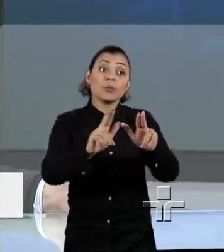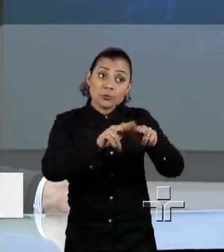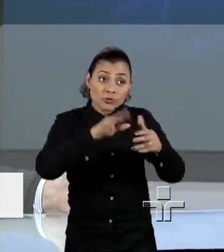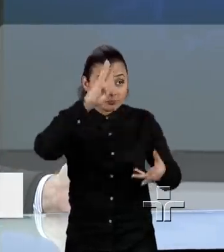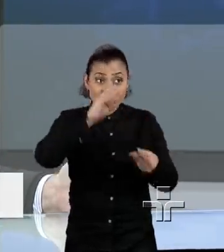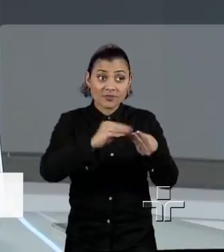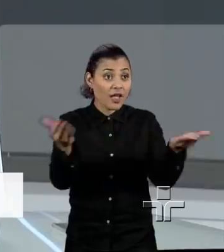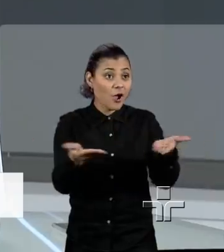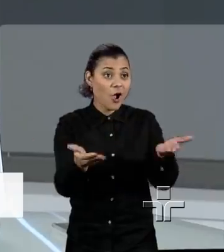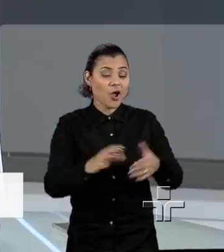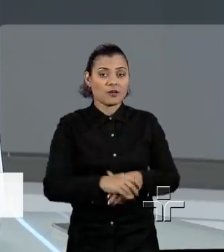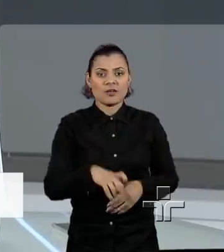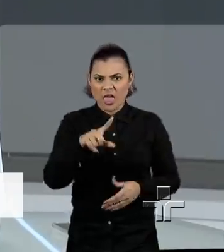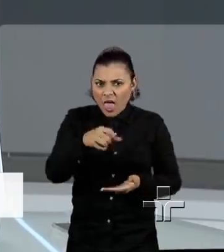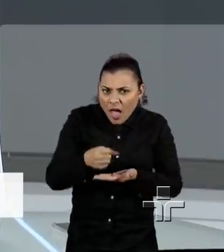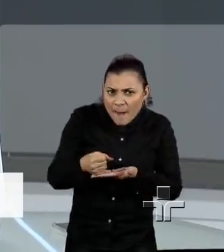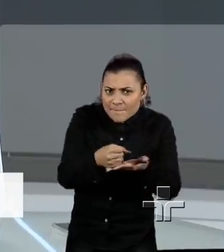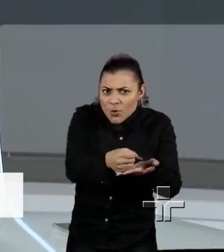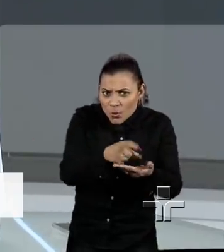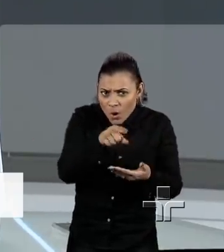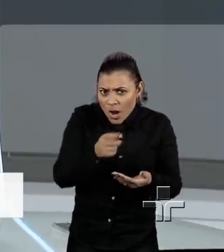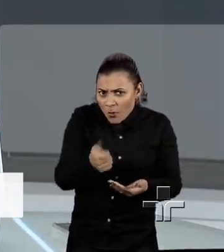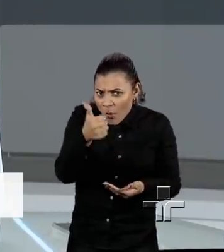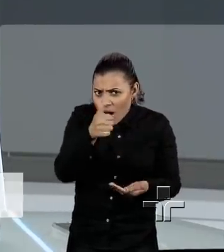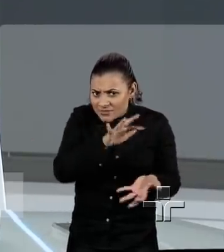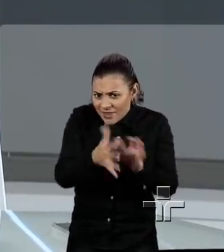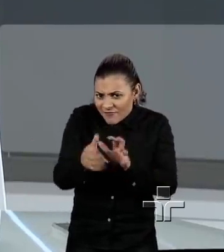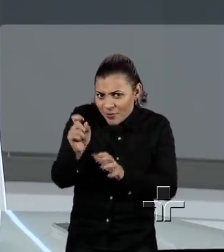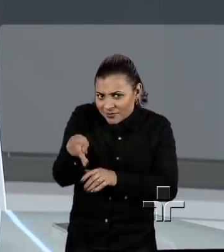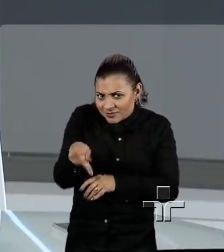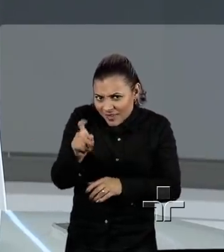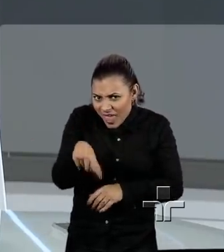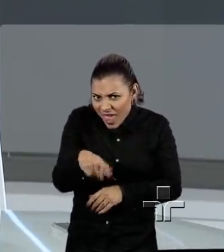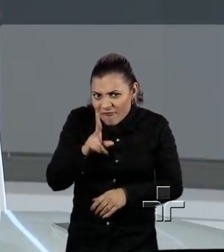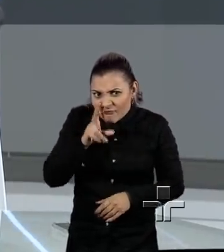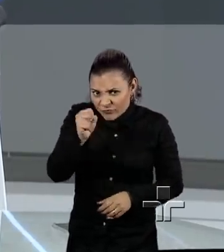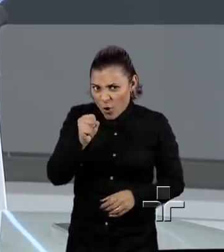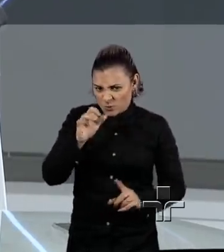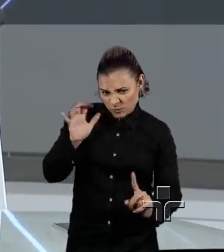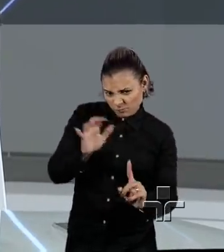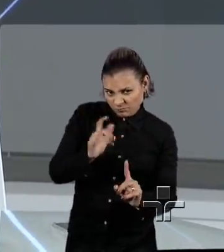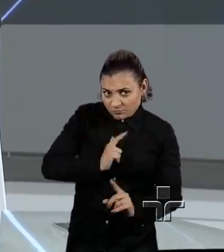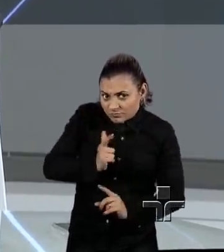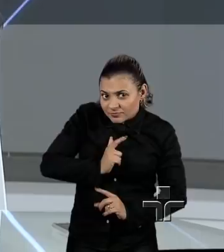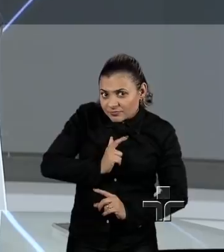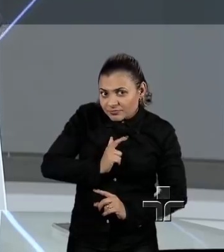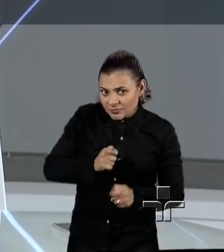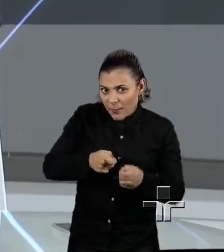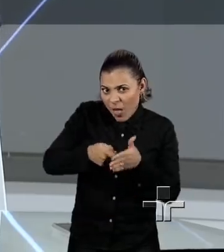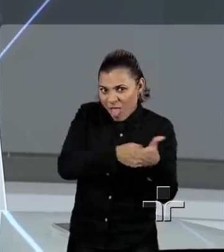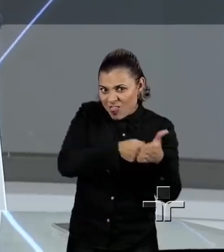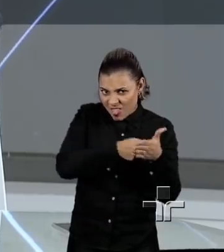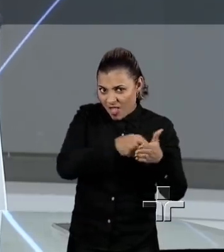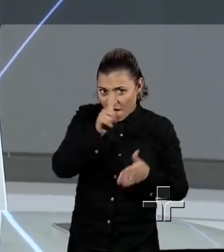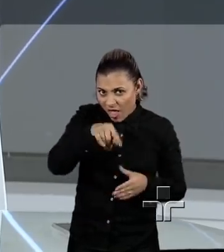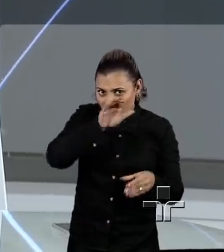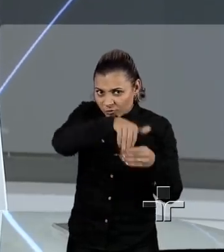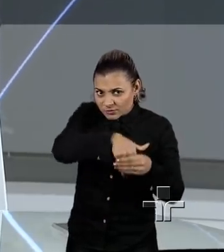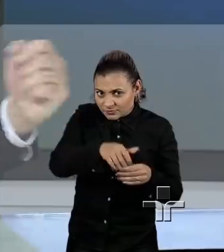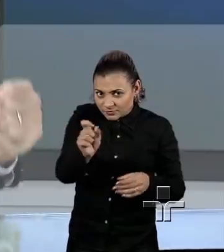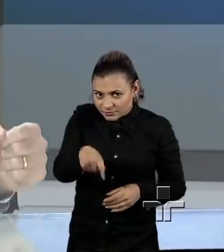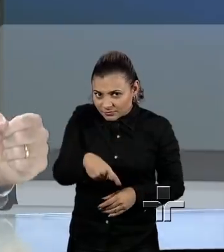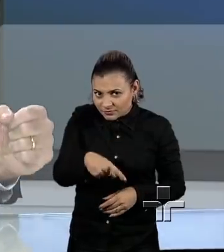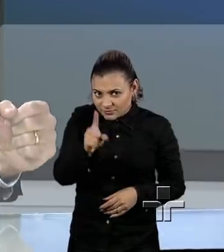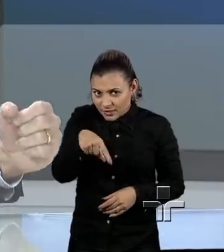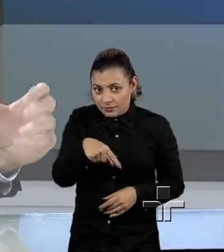governadores, esse apoio representa quase uma aprovação da reforma? Eles têm muita força, quer dizer, eles podem pressionar a bancada para que ela vote? Então, eu